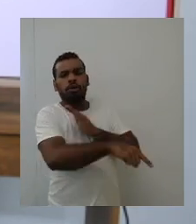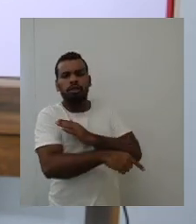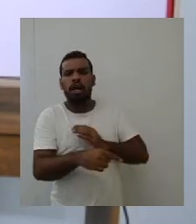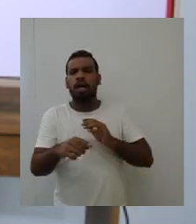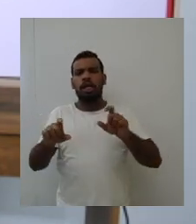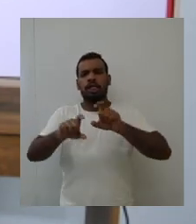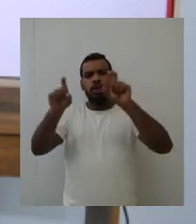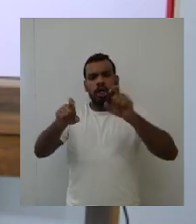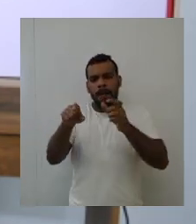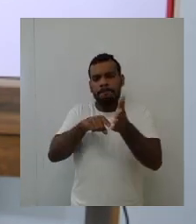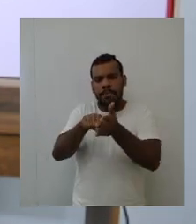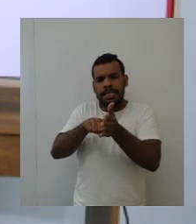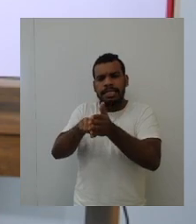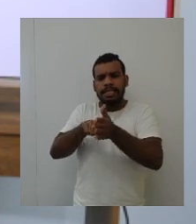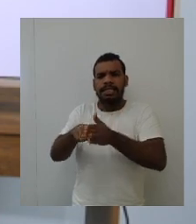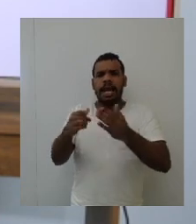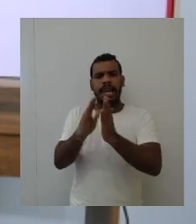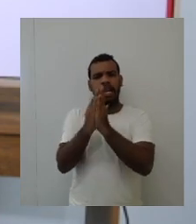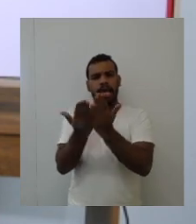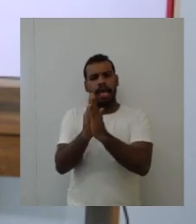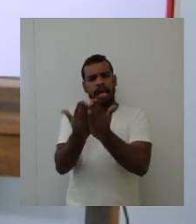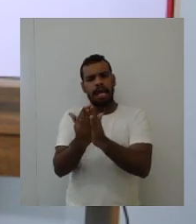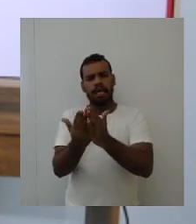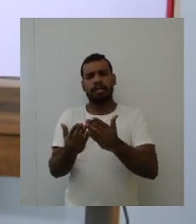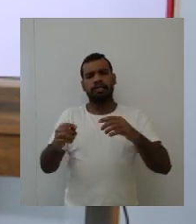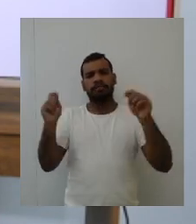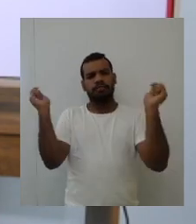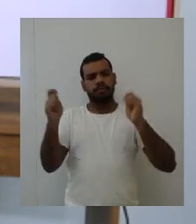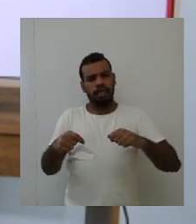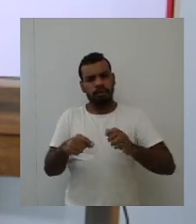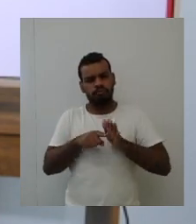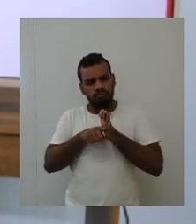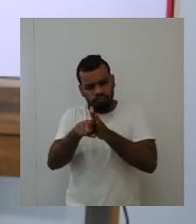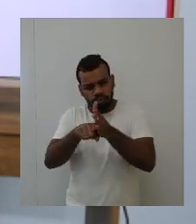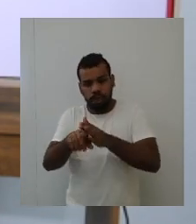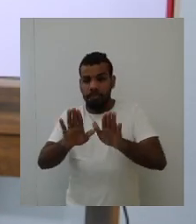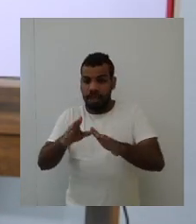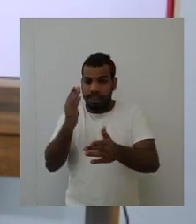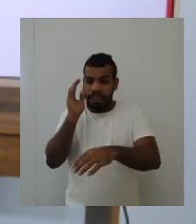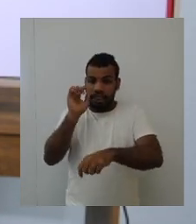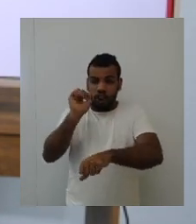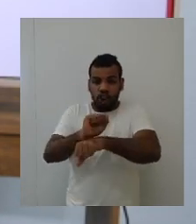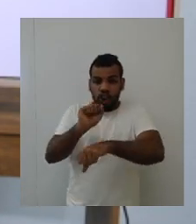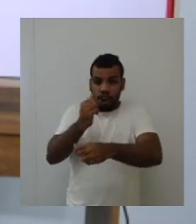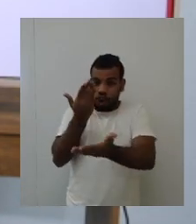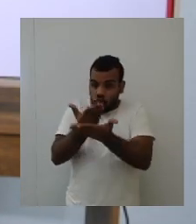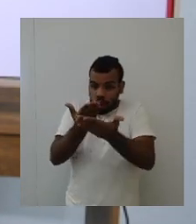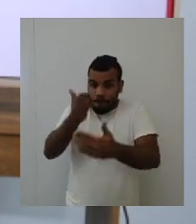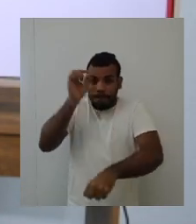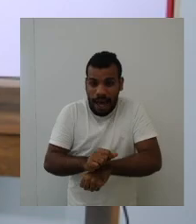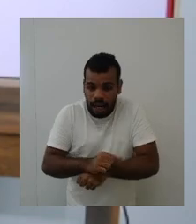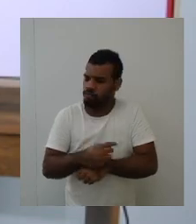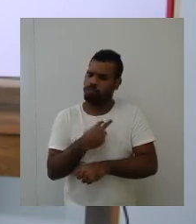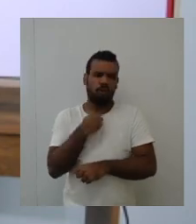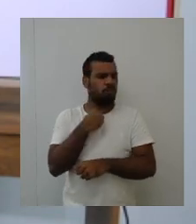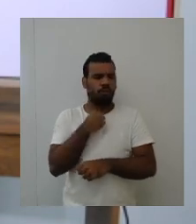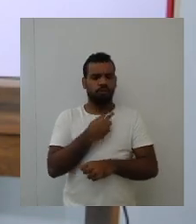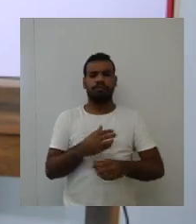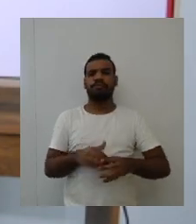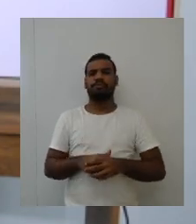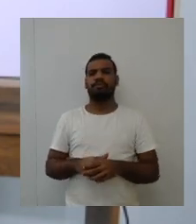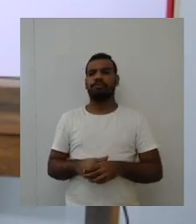pesquisada nos livros que estão acessíveis, dá uma googada, enfim, só não deixa de estudar, certo? E